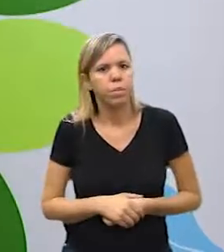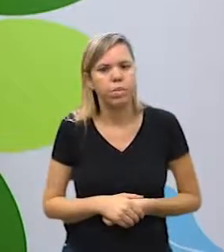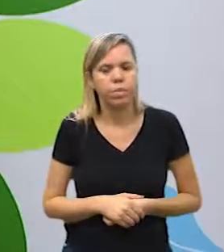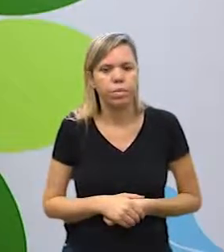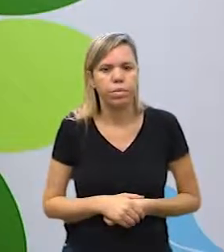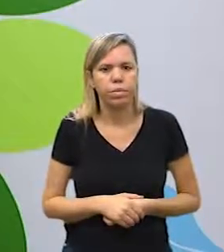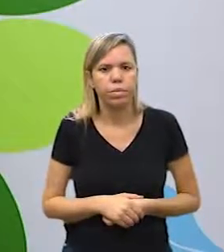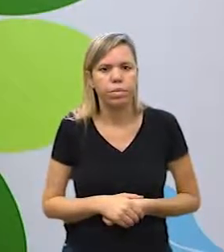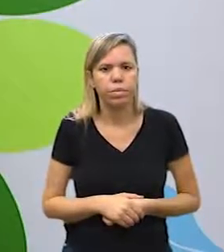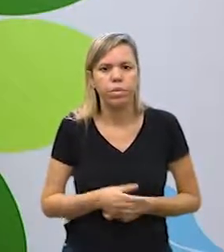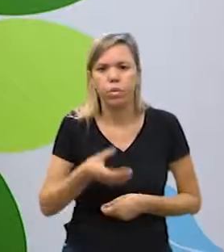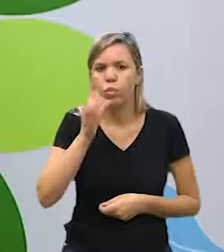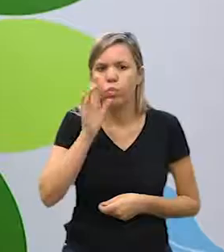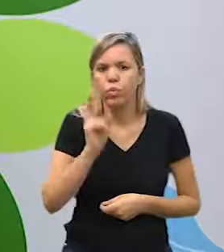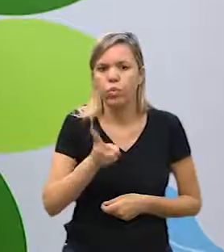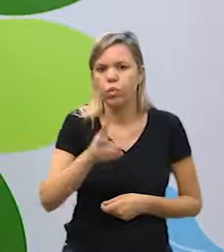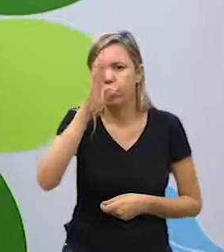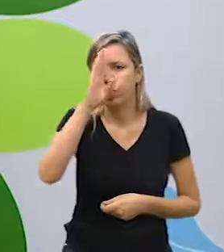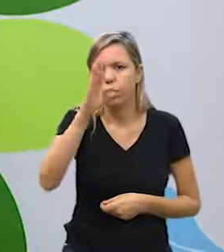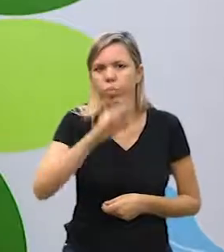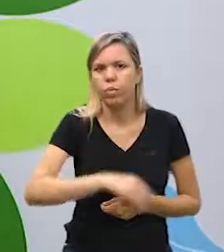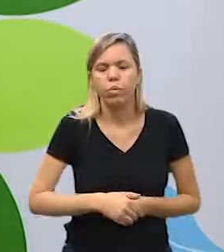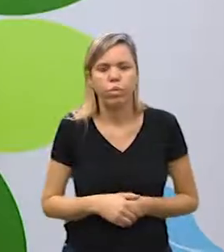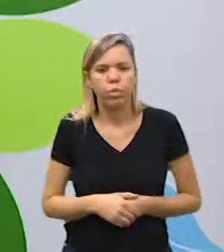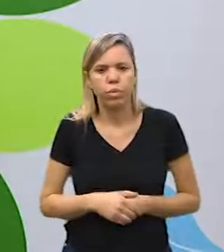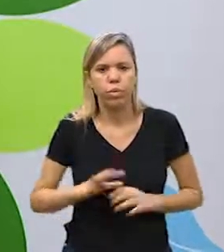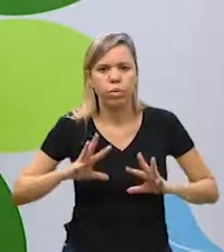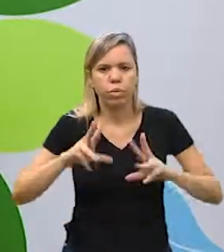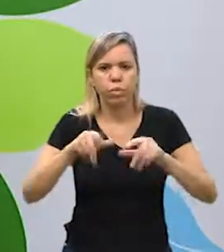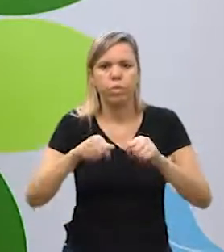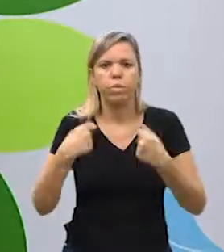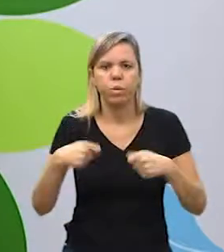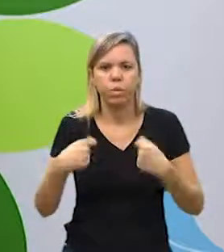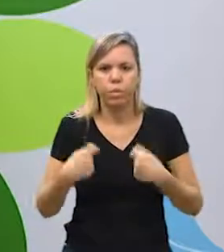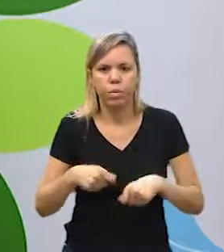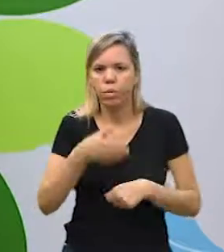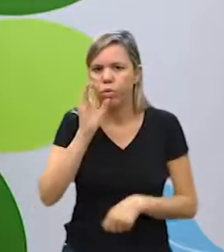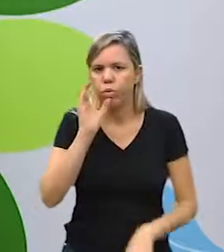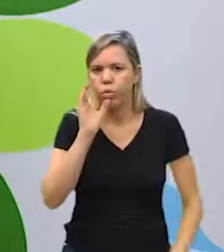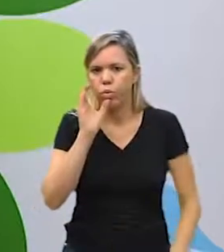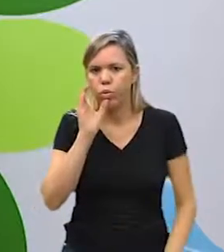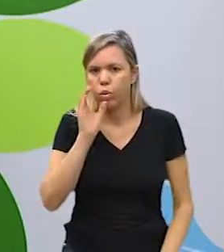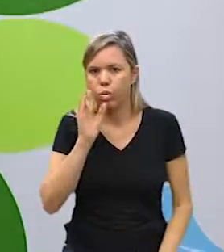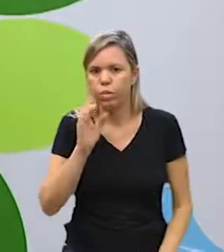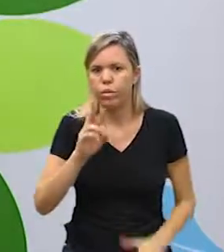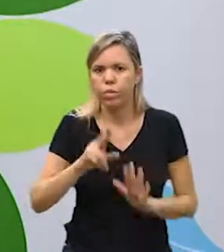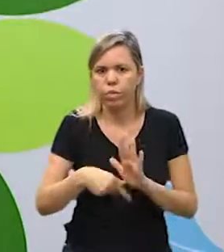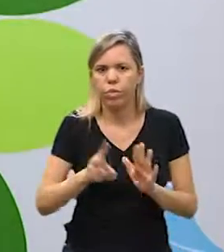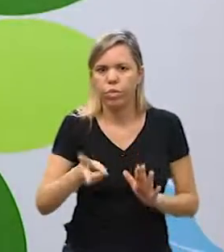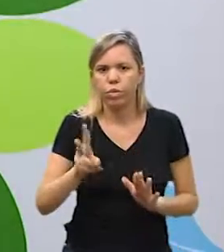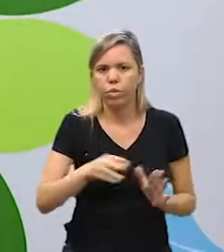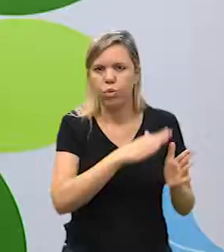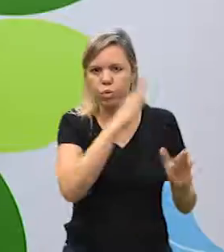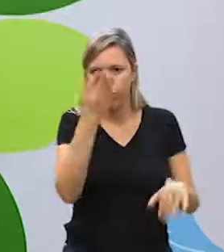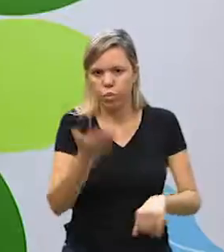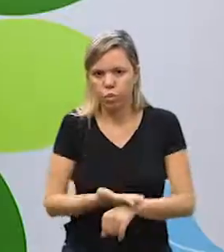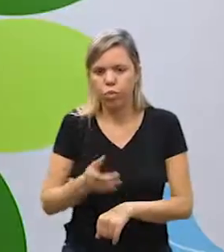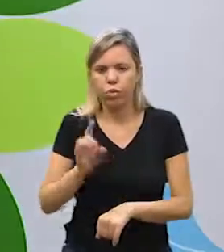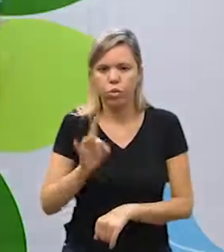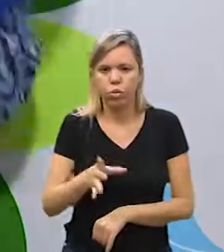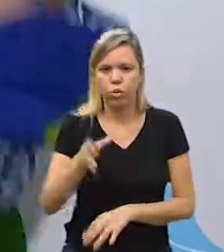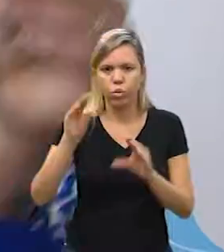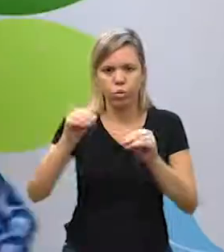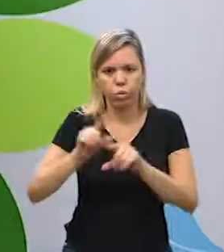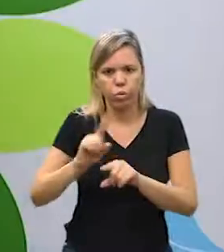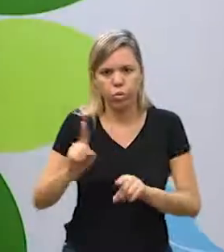água. Então, a hidratação, ela é fundamental. Todo mundo deve beber água e várias vezes ao longo do dia. Não